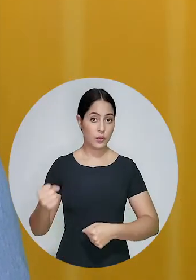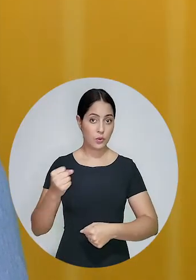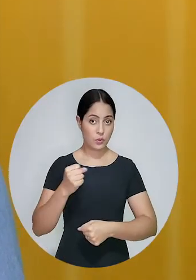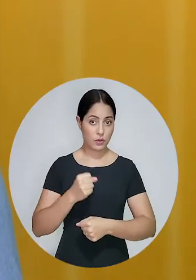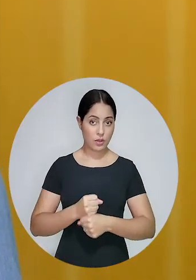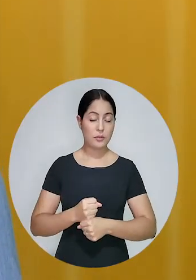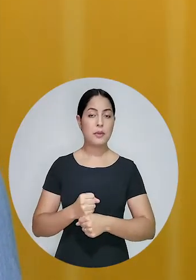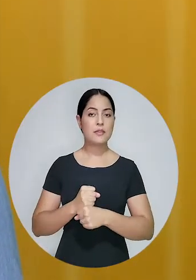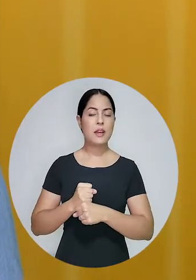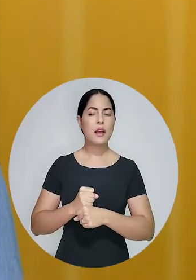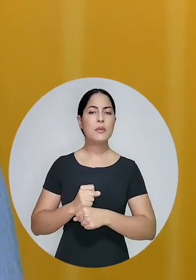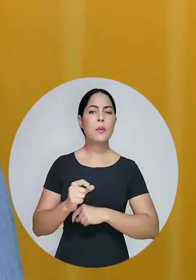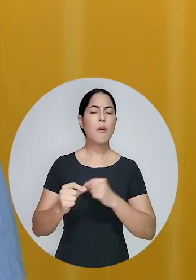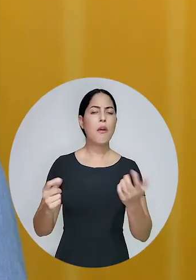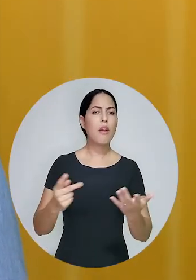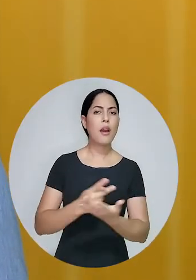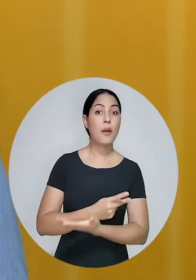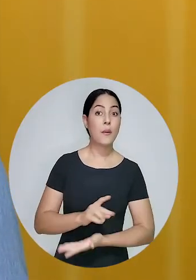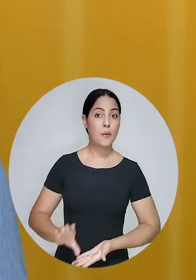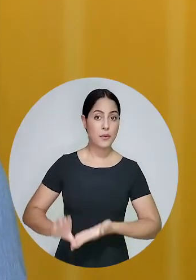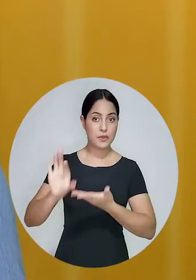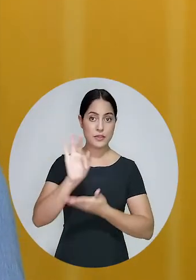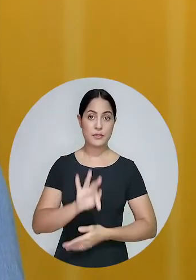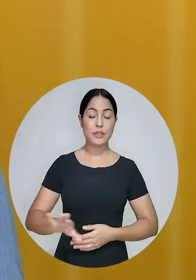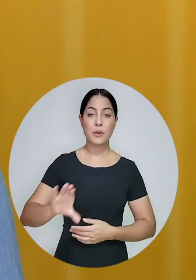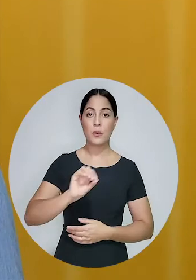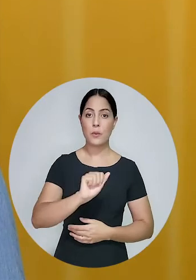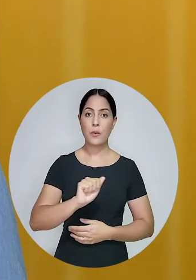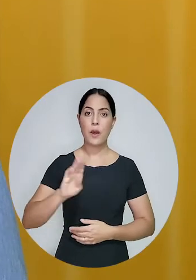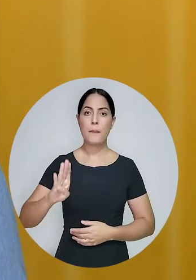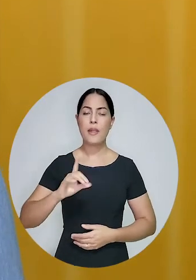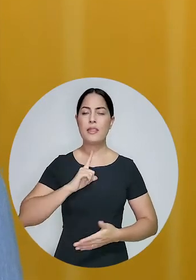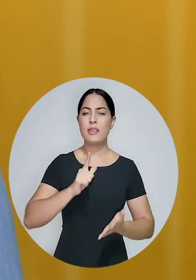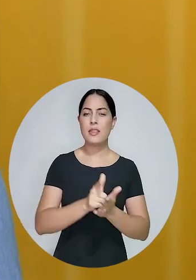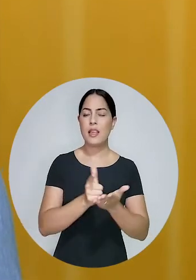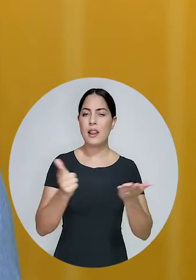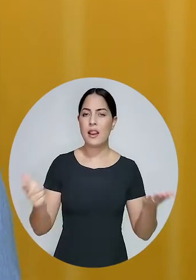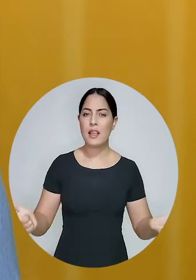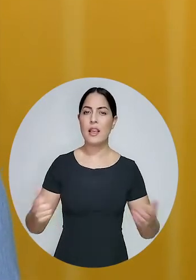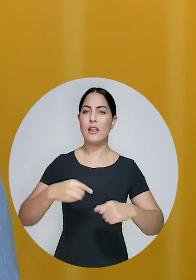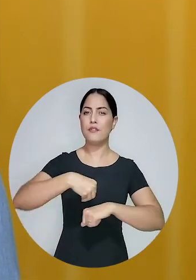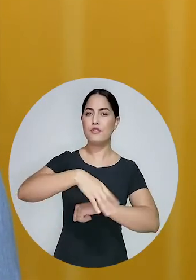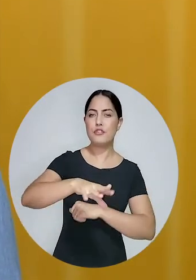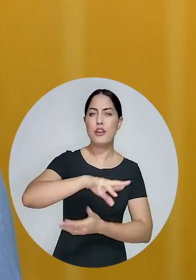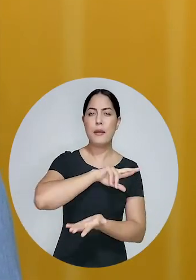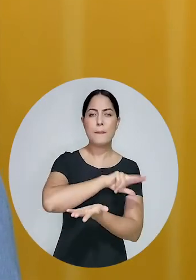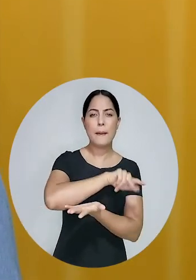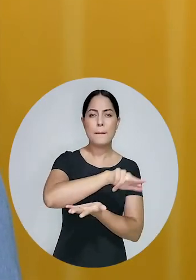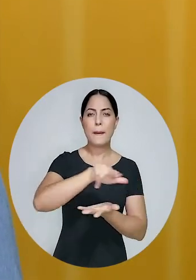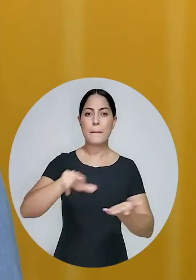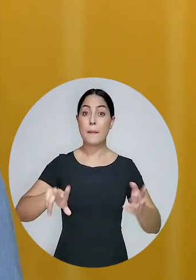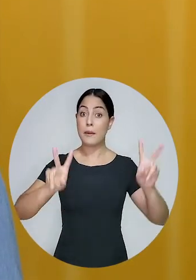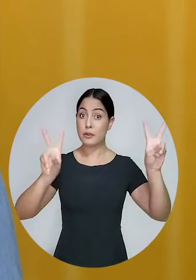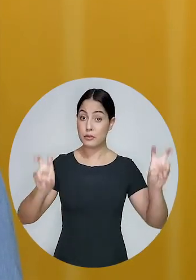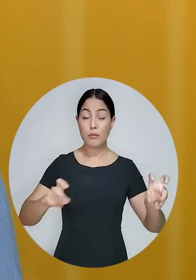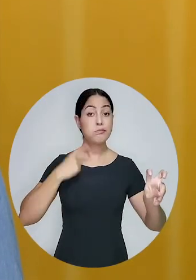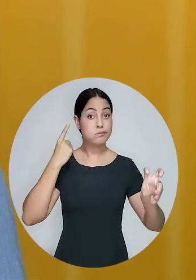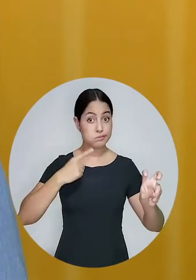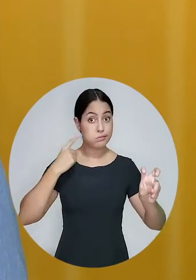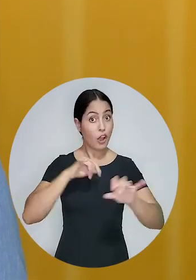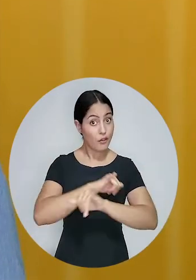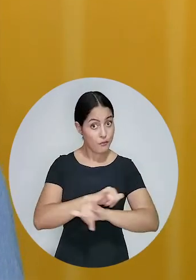No último ano, o Conselho Federal da OAB lançou livros e cartilhas sobre os mais variados temas voltados à